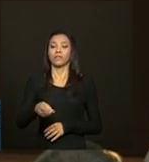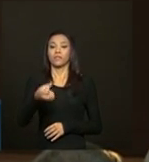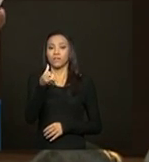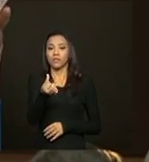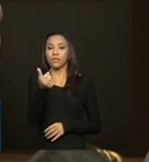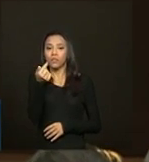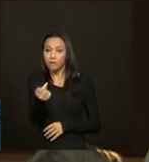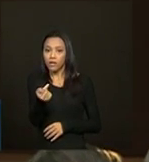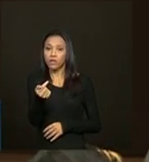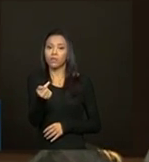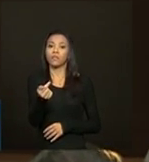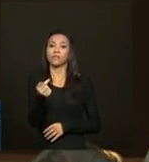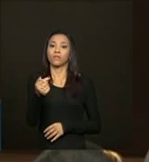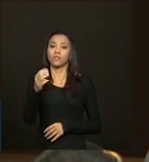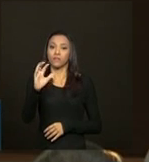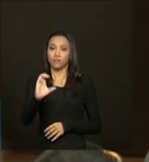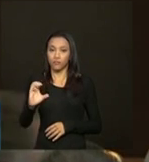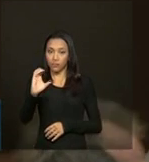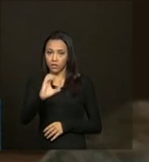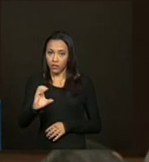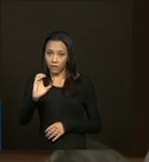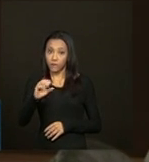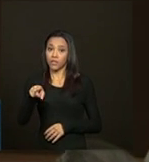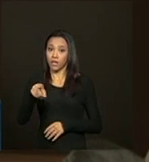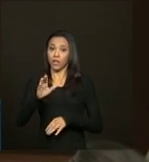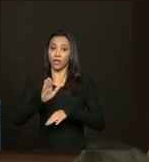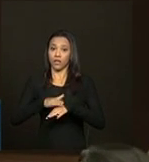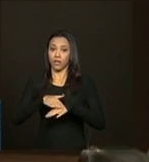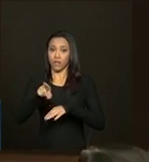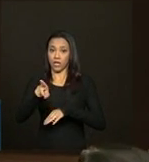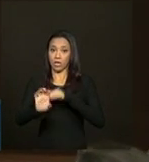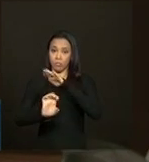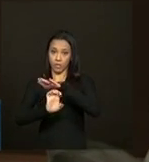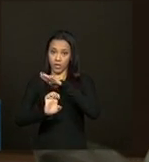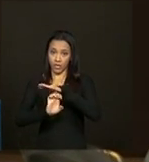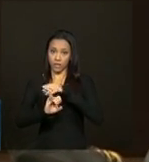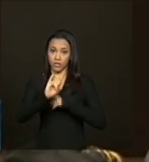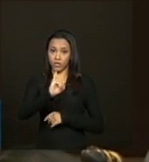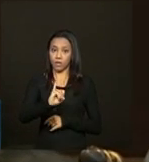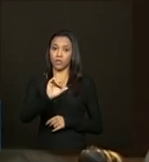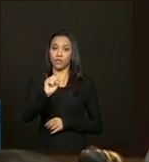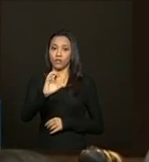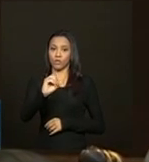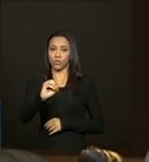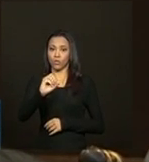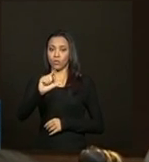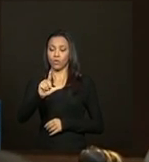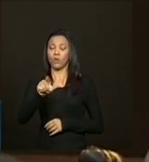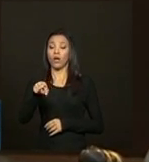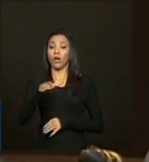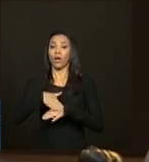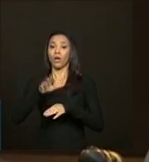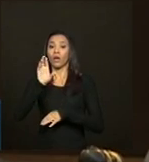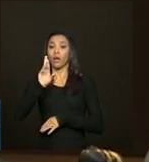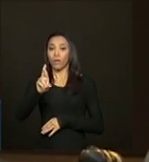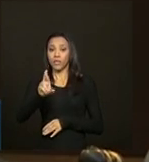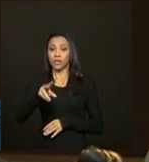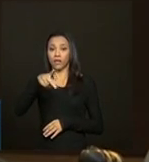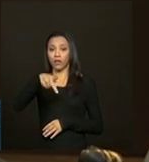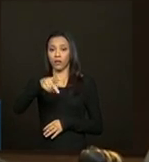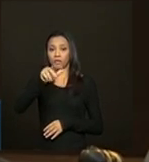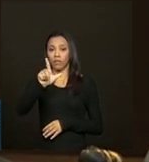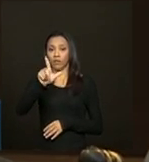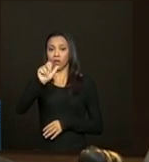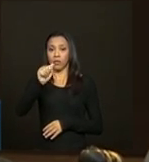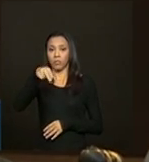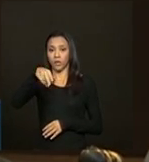R$ 17.228.165,67. Repetindo, proposta entregue pela Isolux Projetos e Instalações Limitada, representado pela corretora Planner, valor